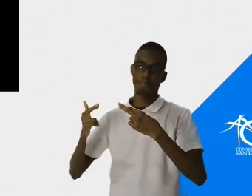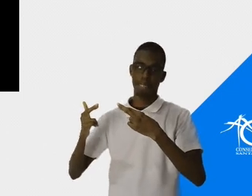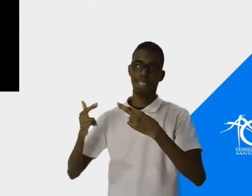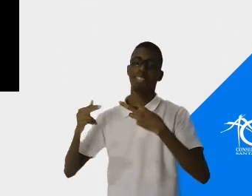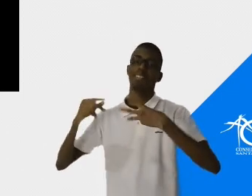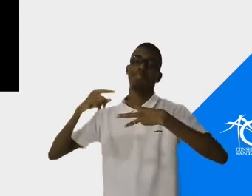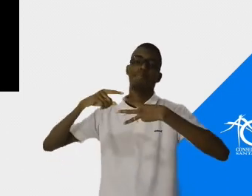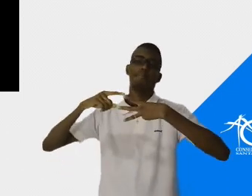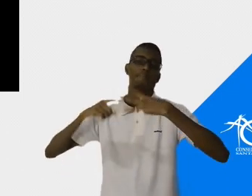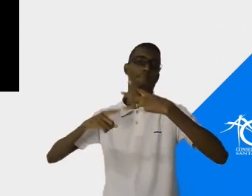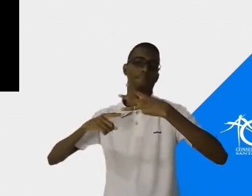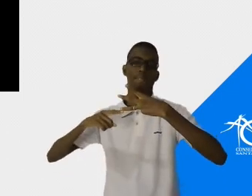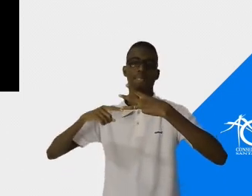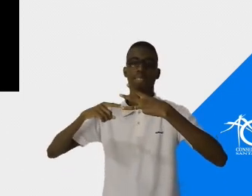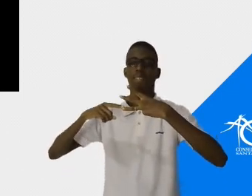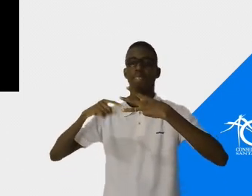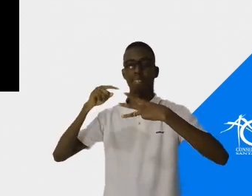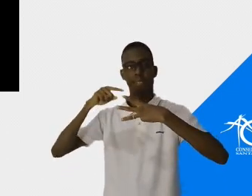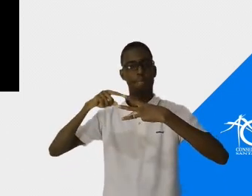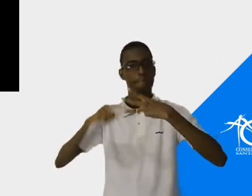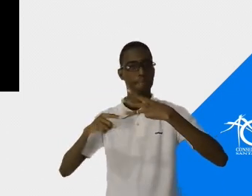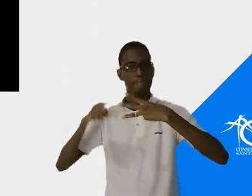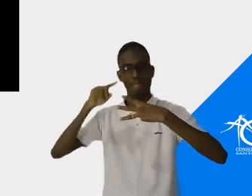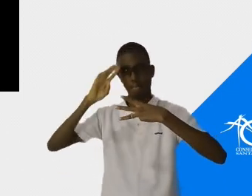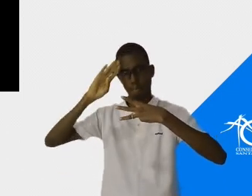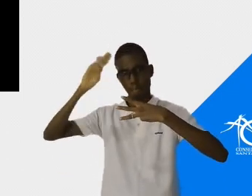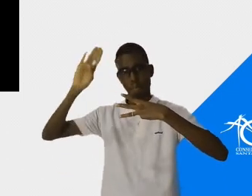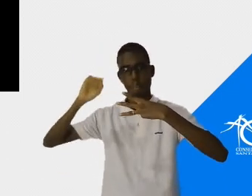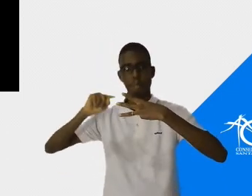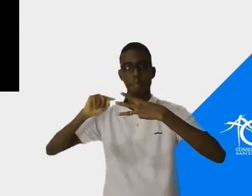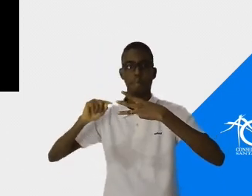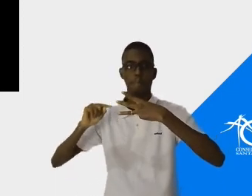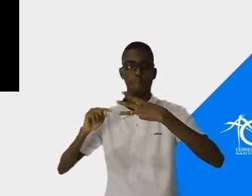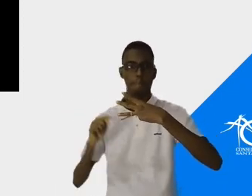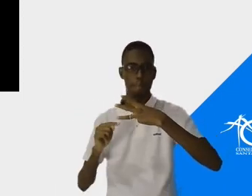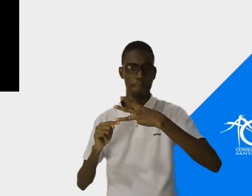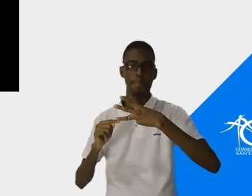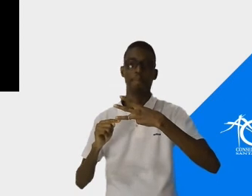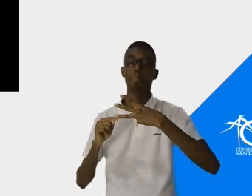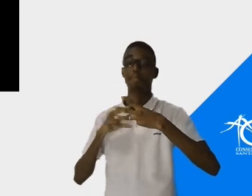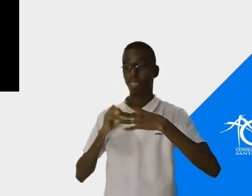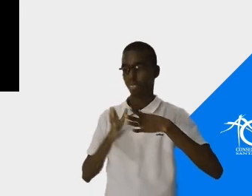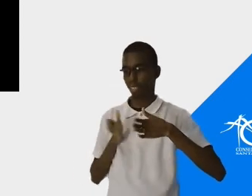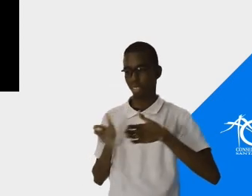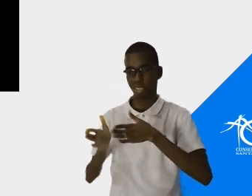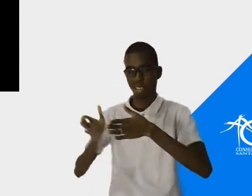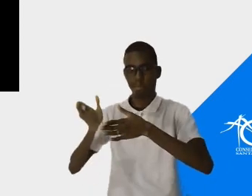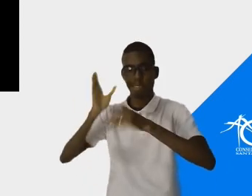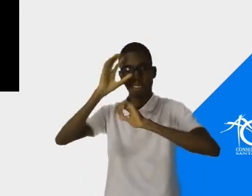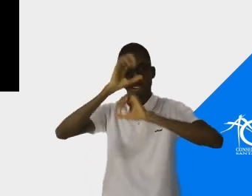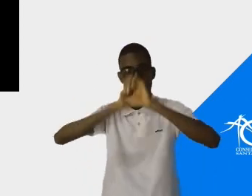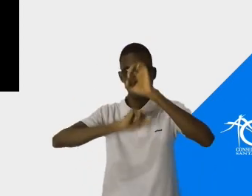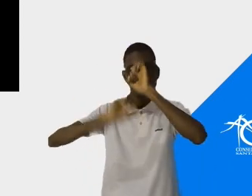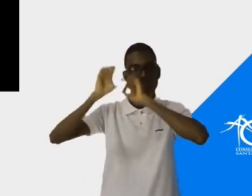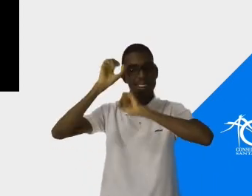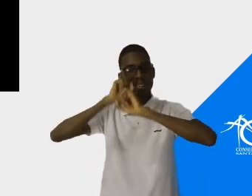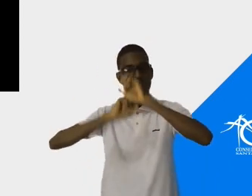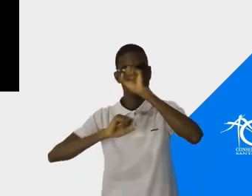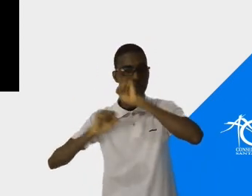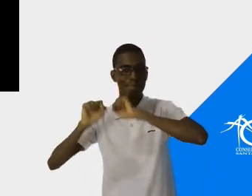tripé que nesse caminho a pessoa aprende e lida tranquilamente com essa